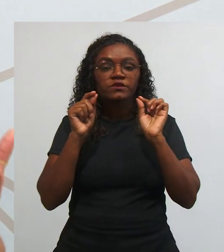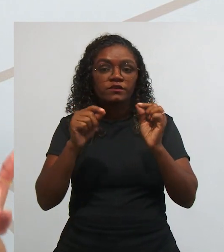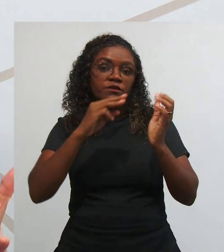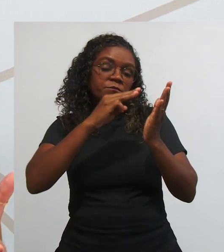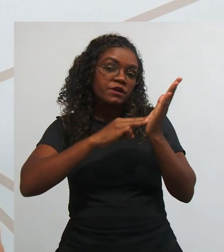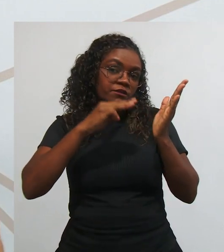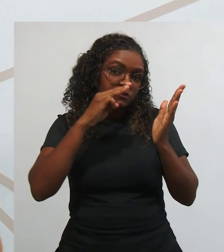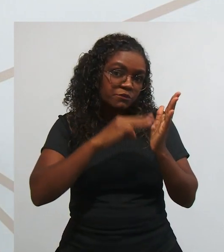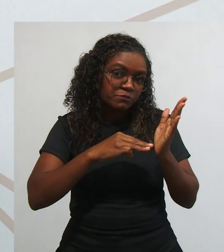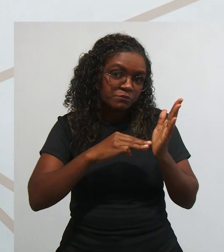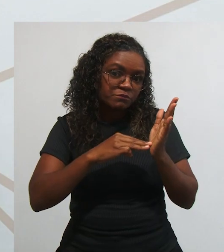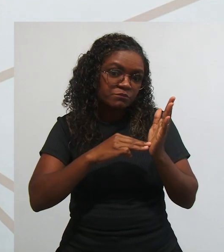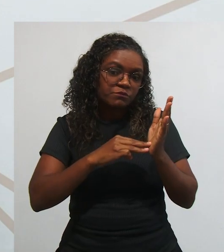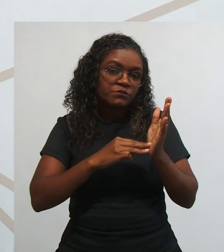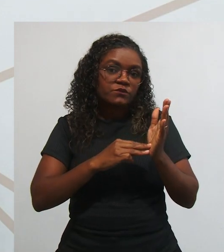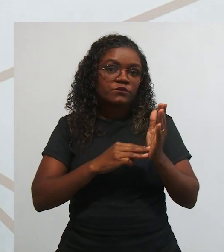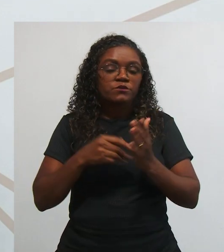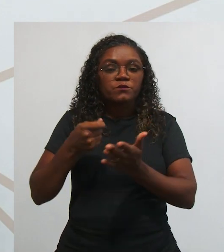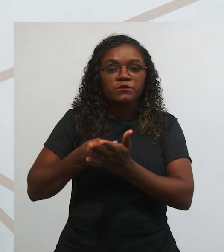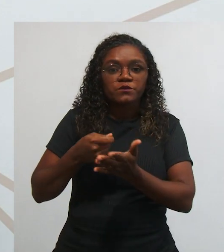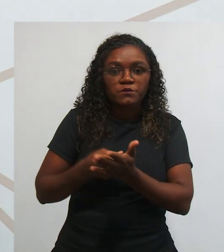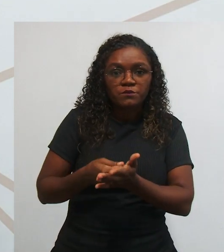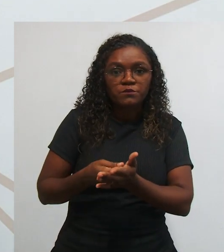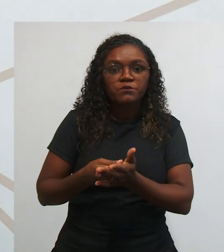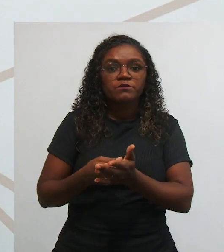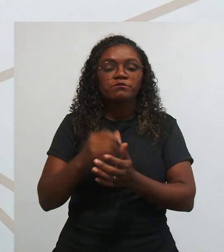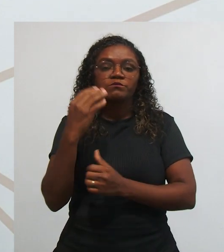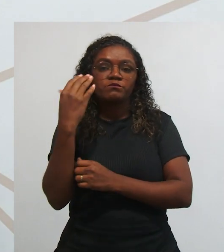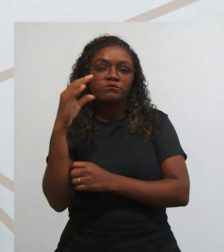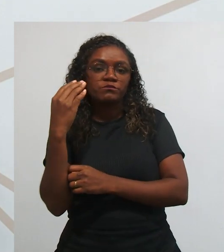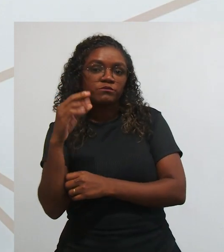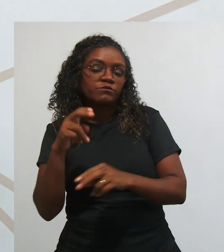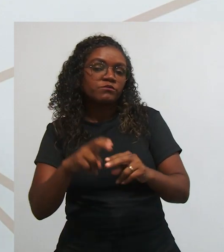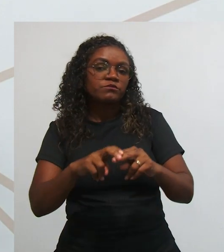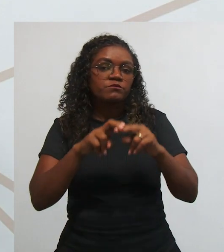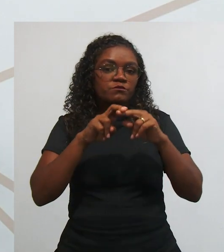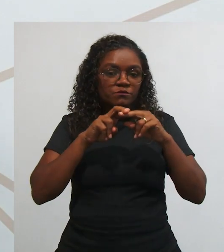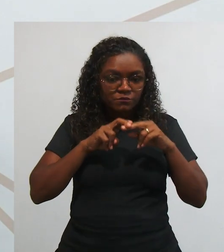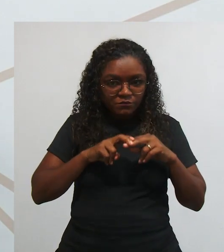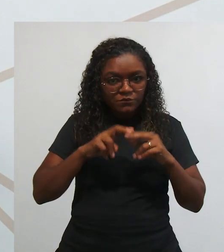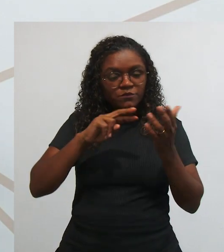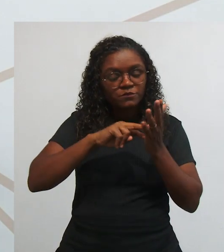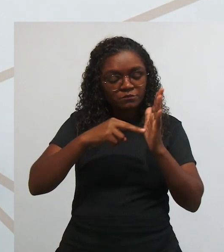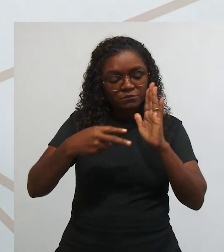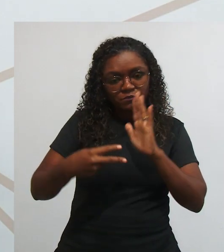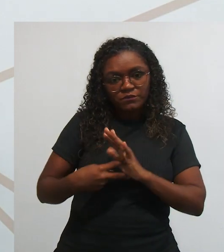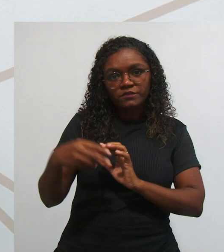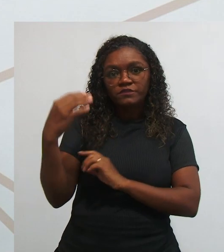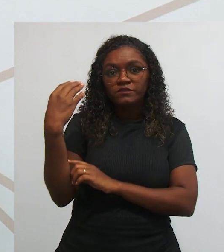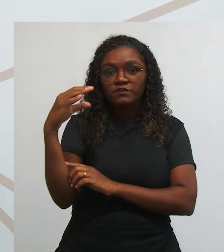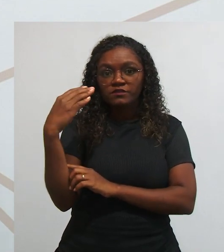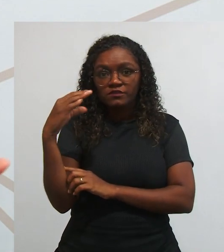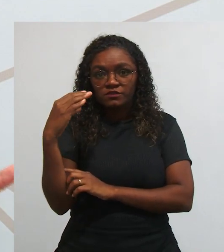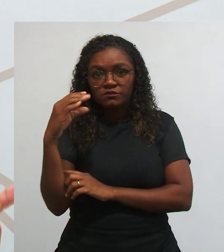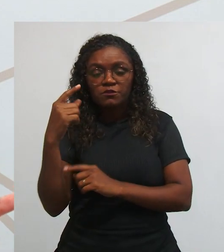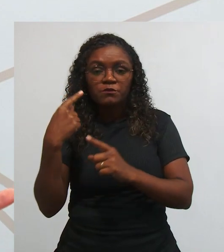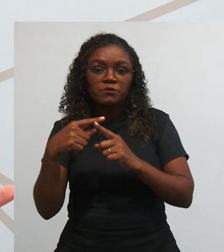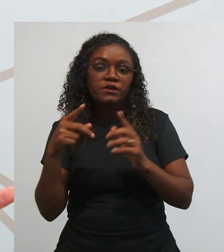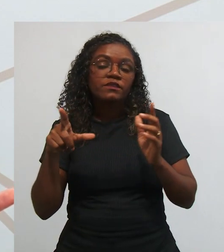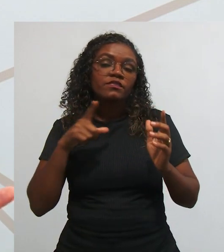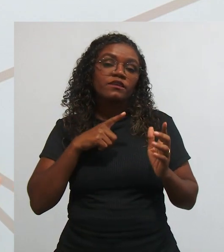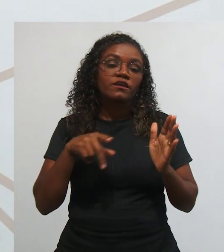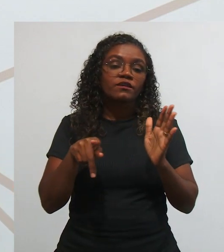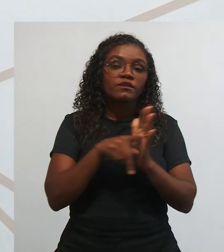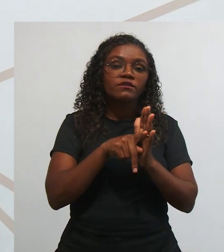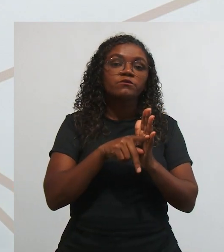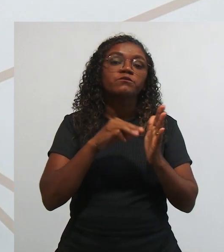característica do método, a característica do rigor científico. É por isso que é científico, porque tem um rigor